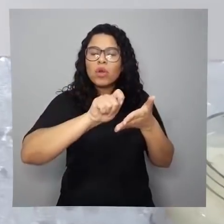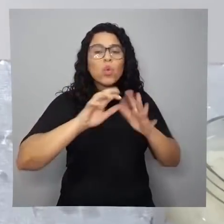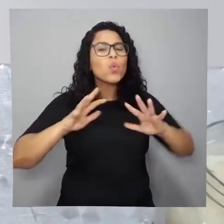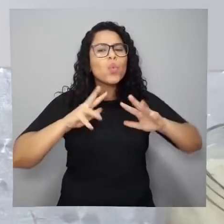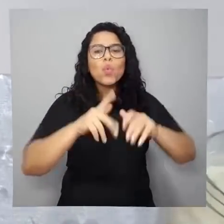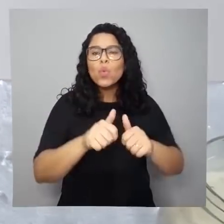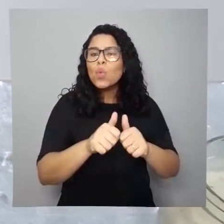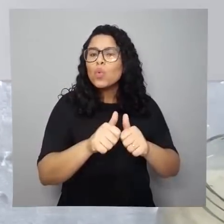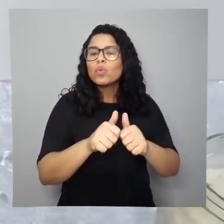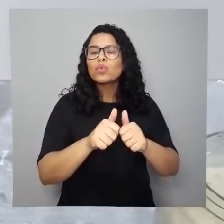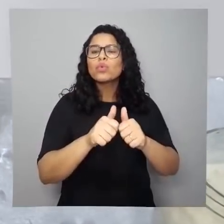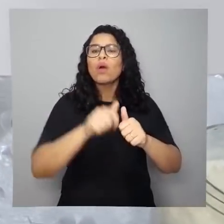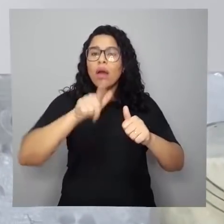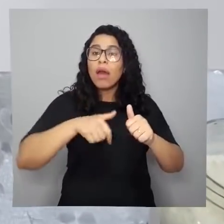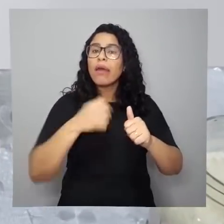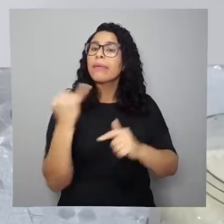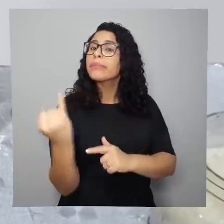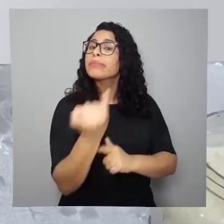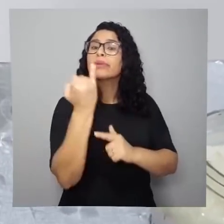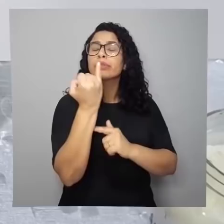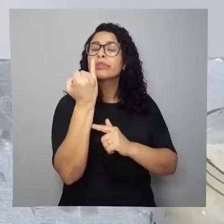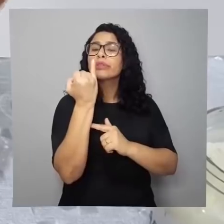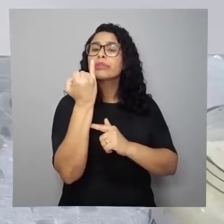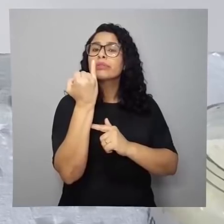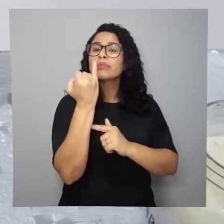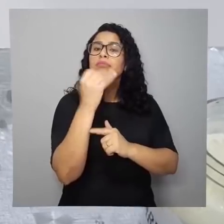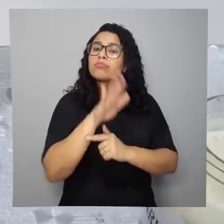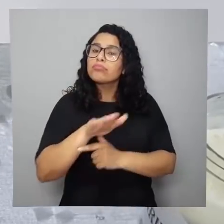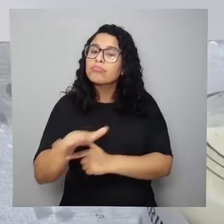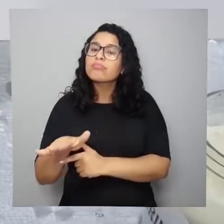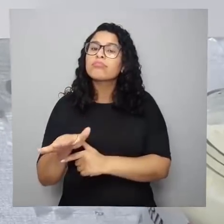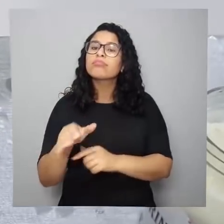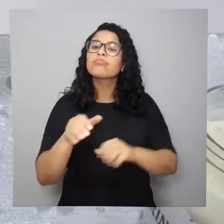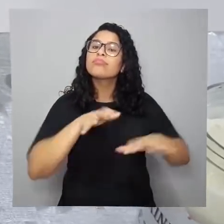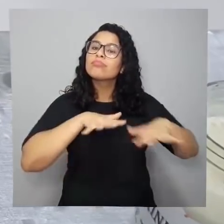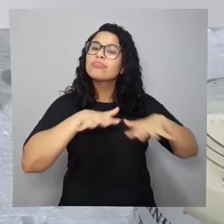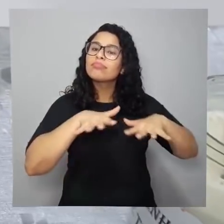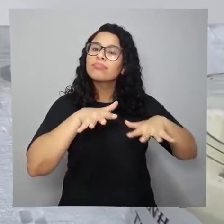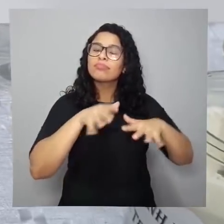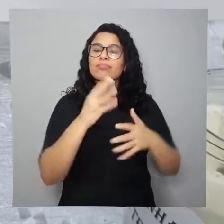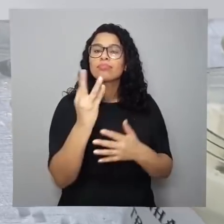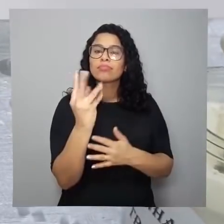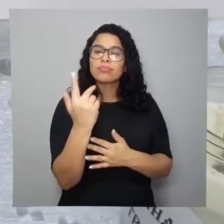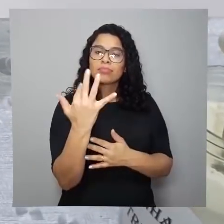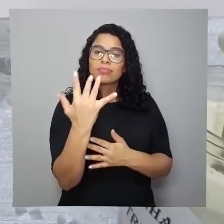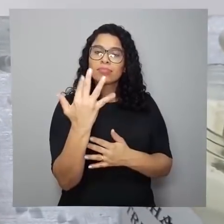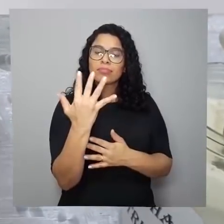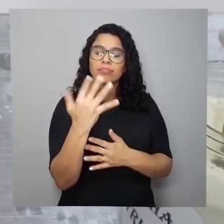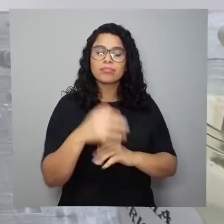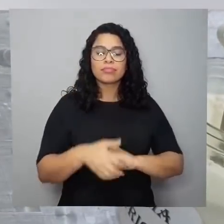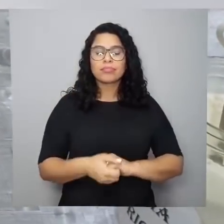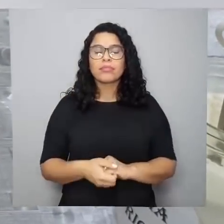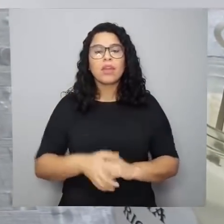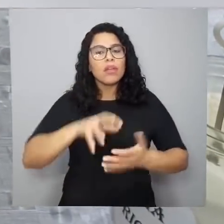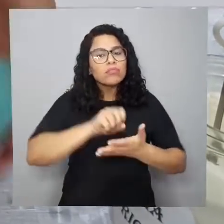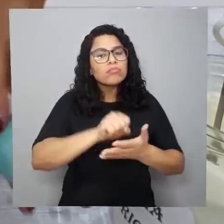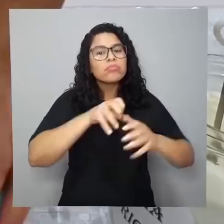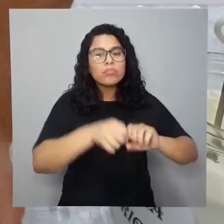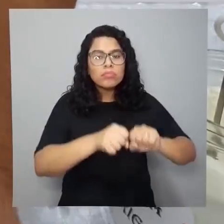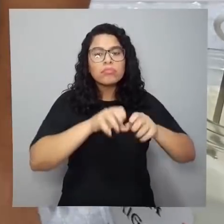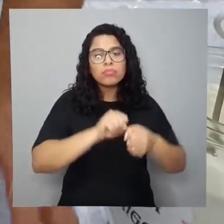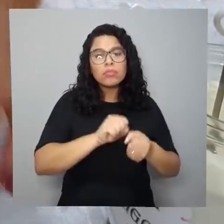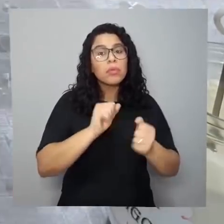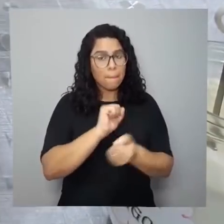mãozinha. Então, olha, aqui, ó, quanto mais mexer, mais vai chegar na cor, tá? Eu vou parar aqui, porque